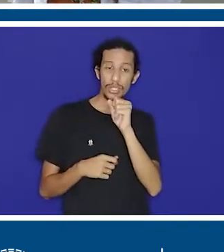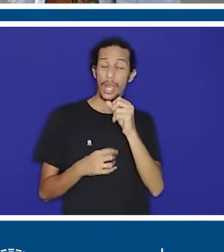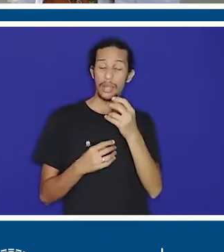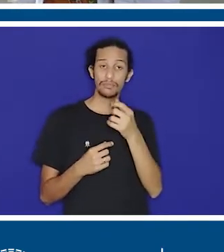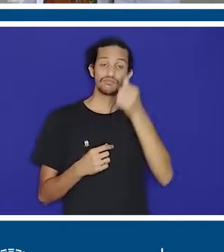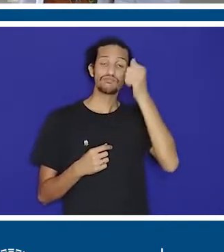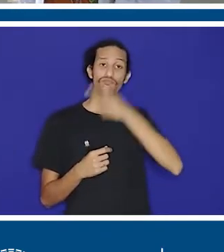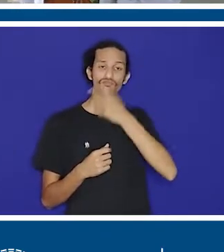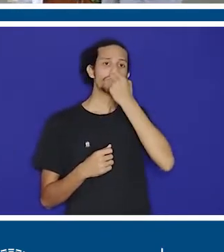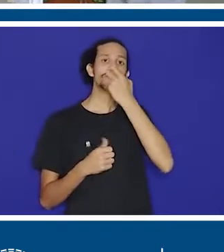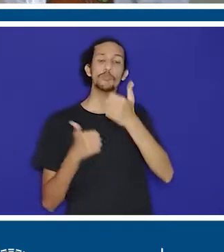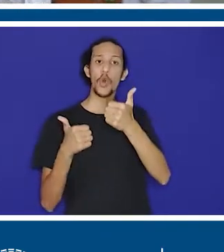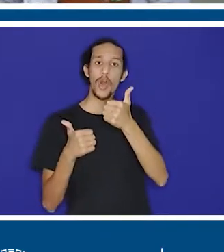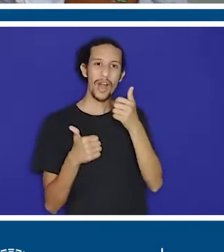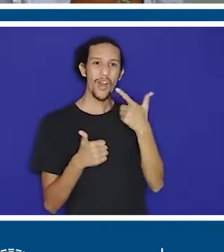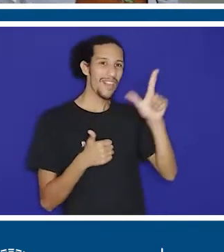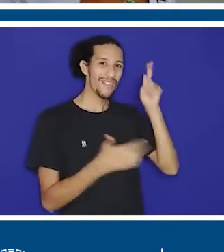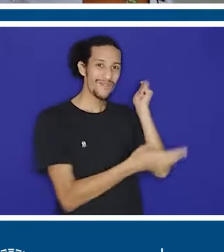cada pessoa.